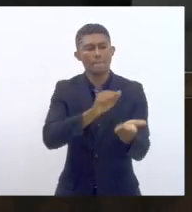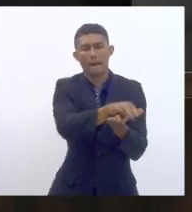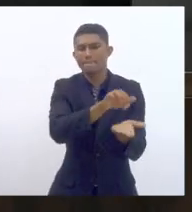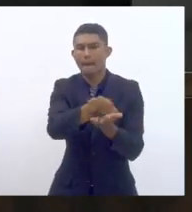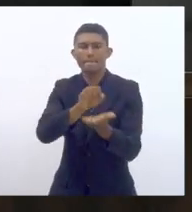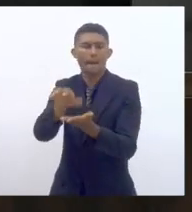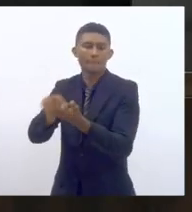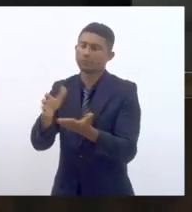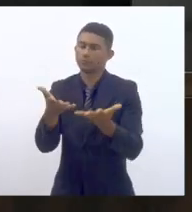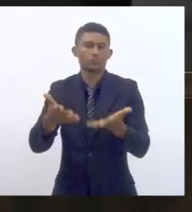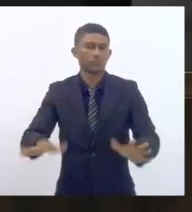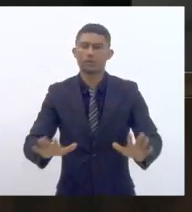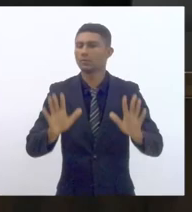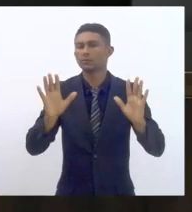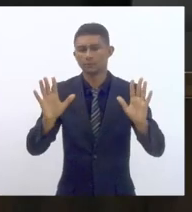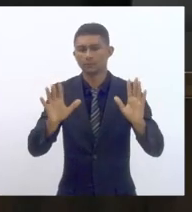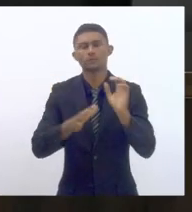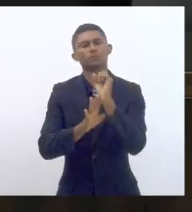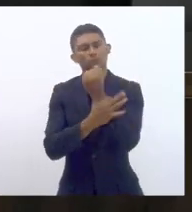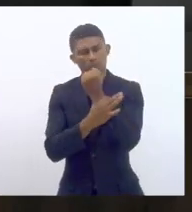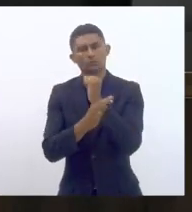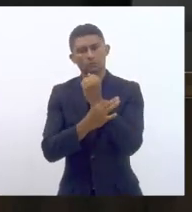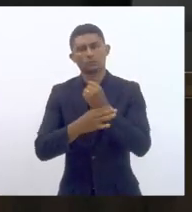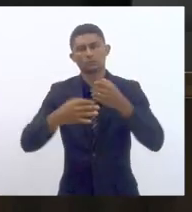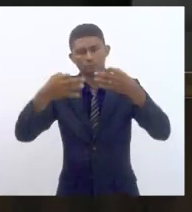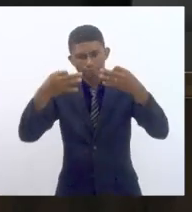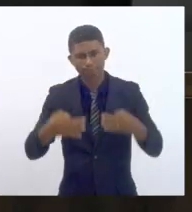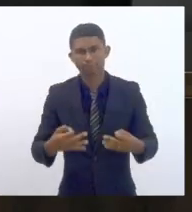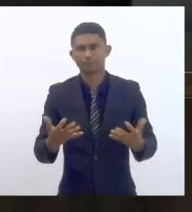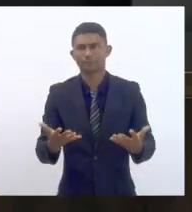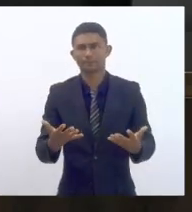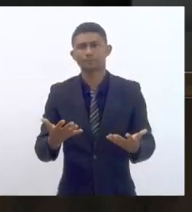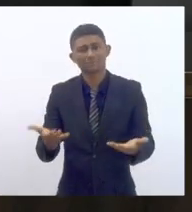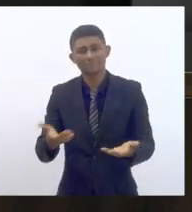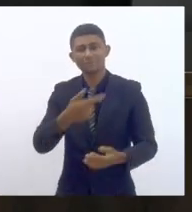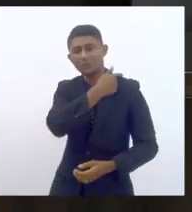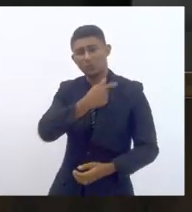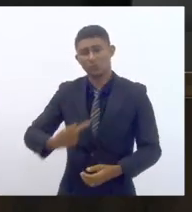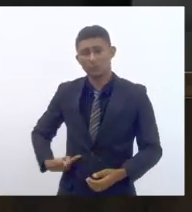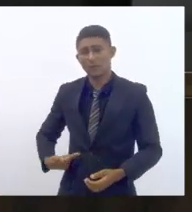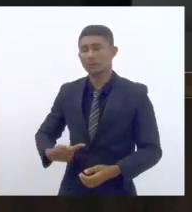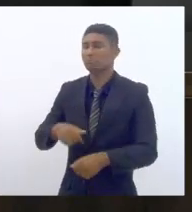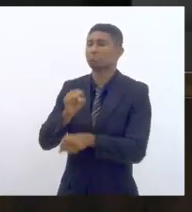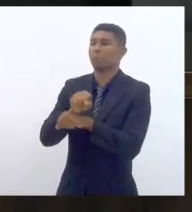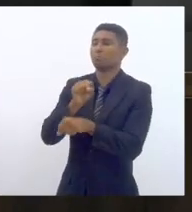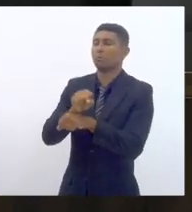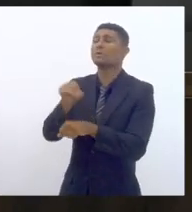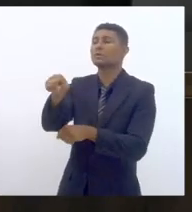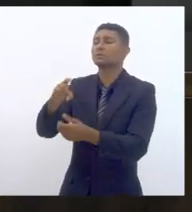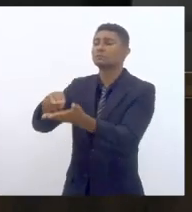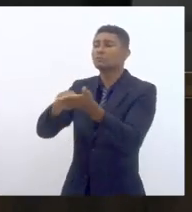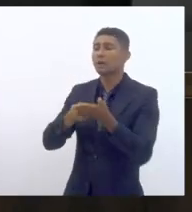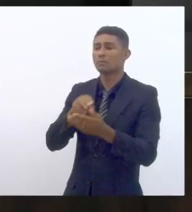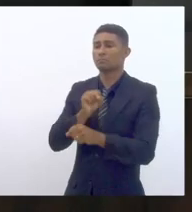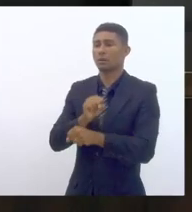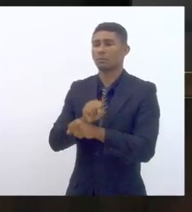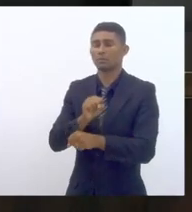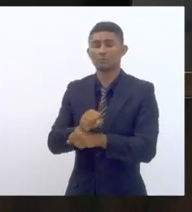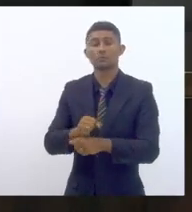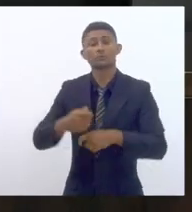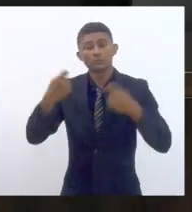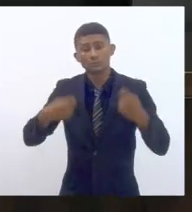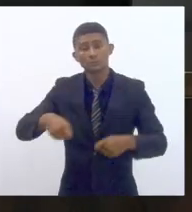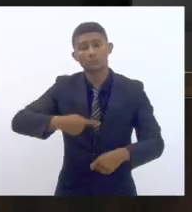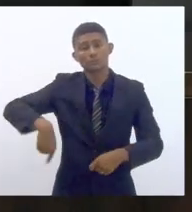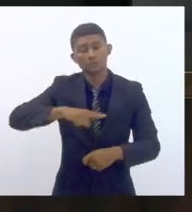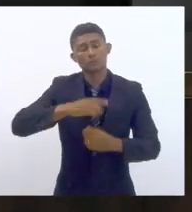demissão. Não dá para a gente ficar esperando uma mensagem do governo e não vem mensagem. E a gente tem que ter o pé no chão